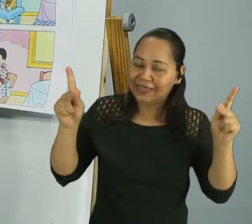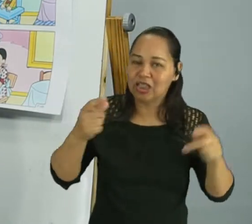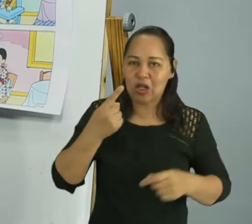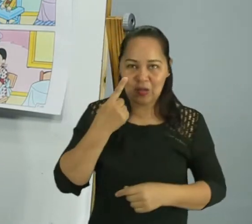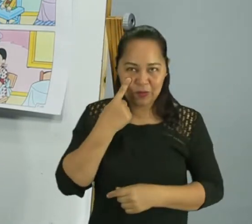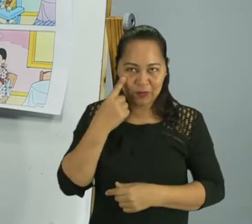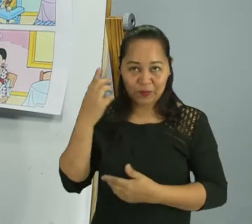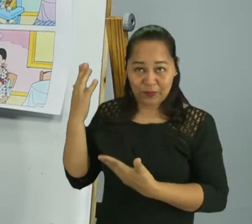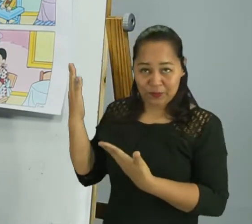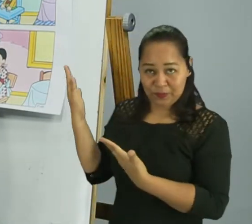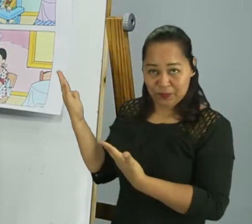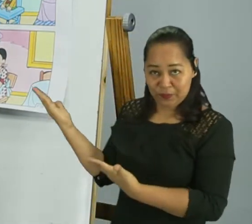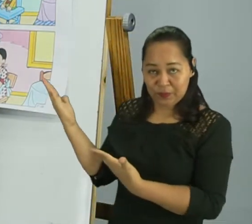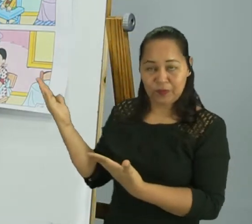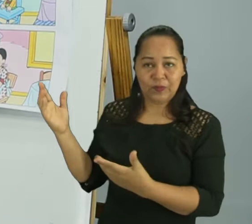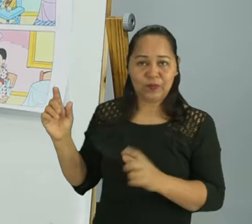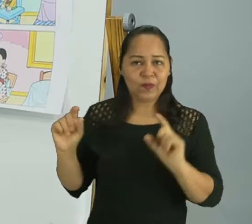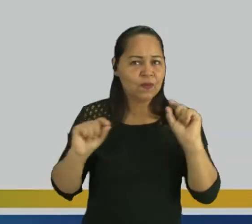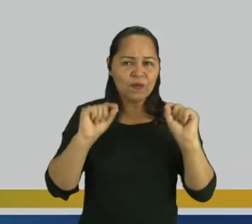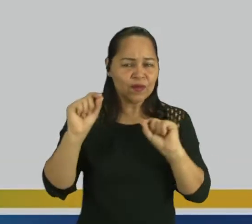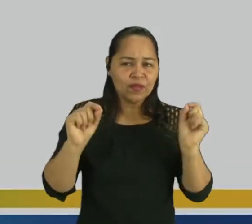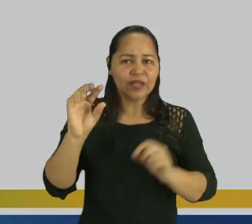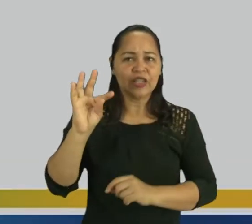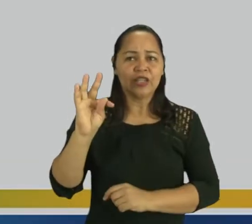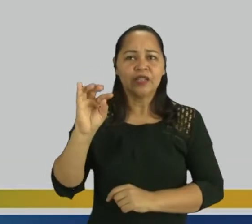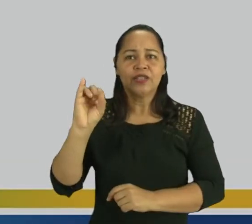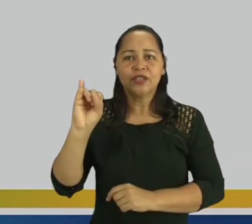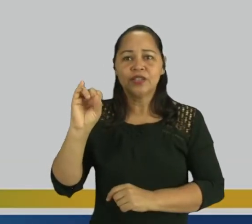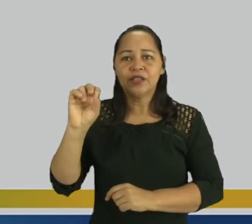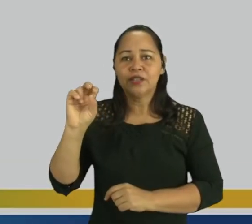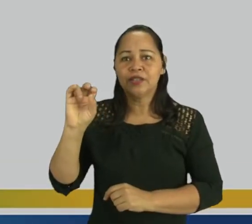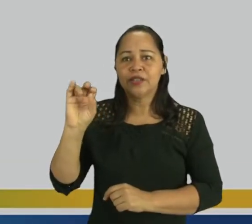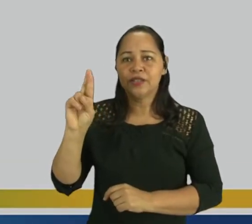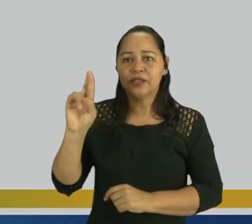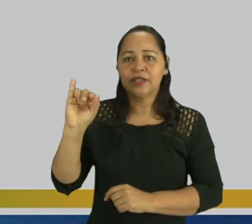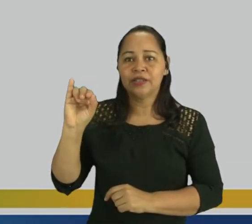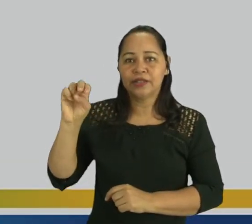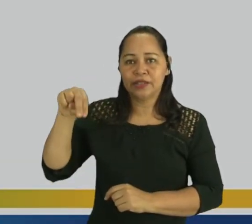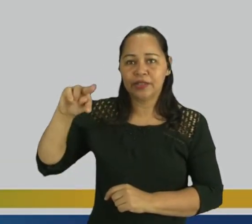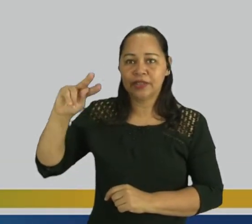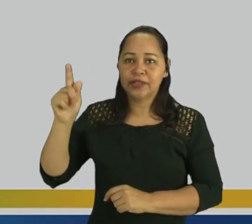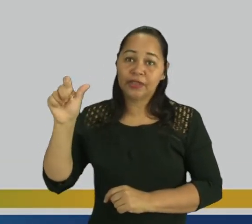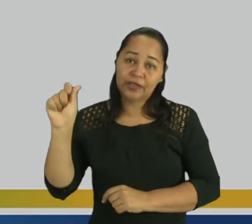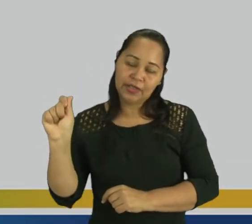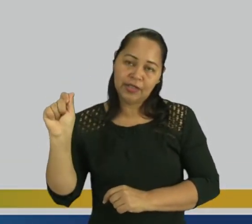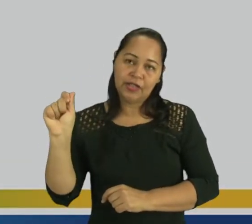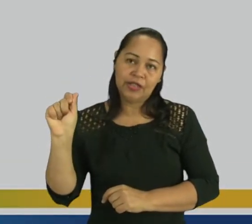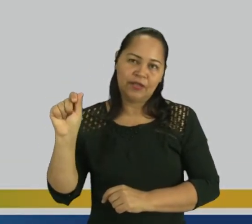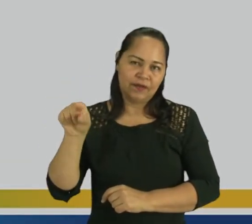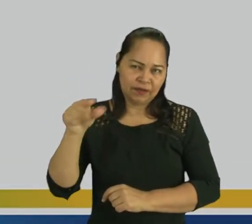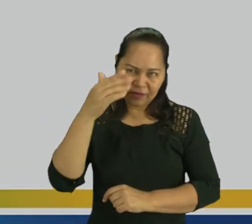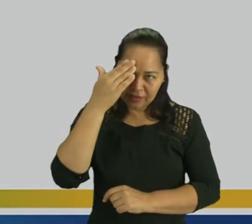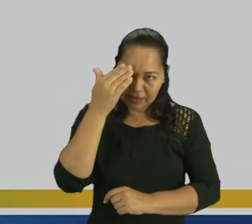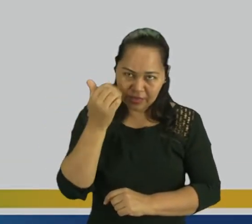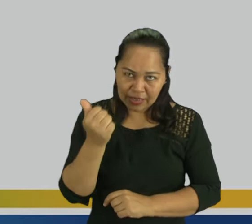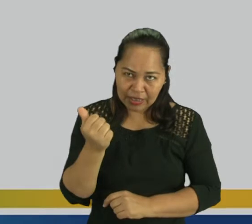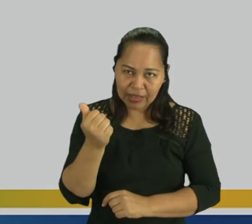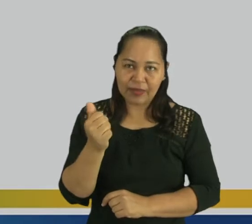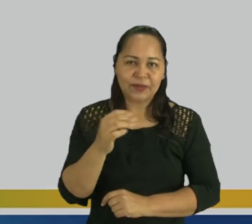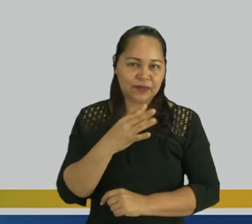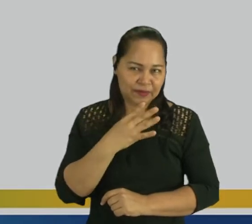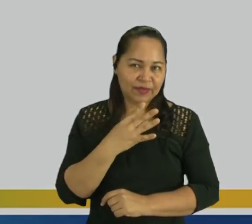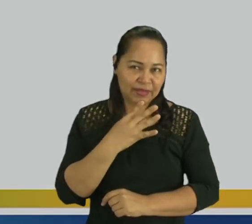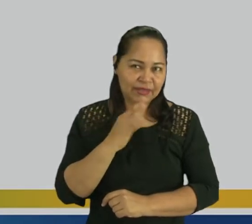ok? Ó, vamos relembrar o que são tirinhas? Vamos relembrar? Com certeza você já sabe, você